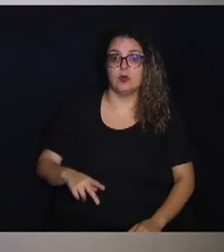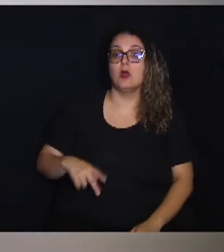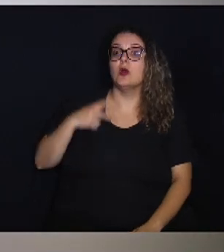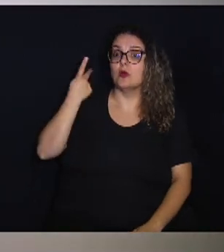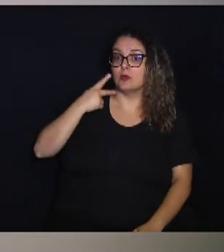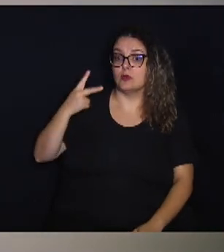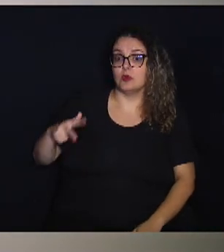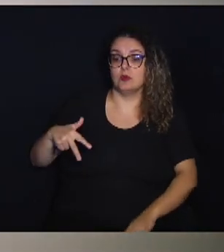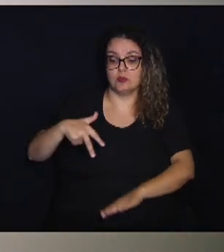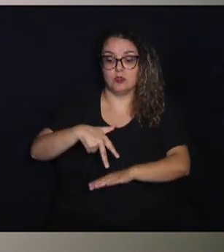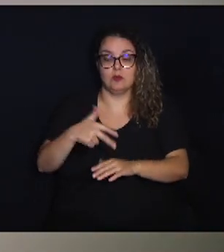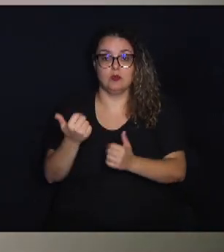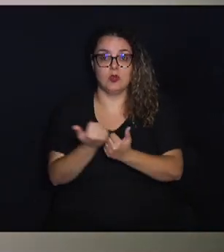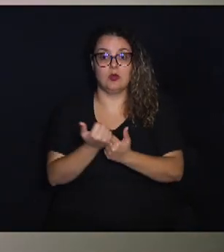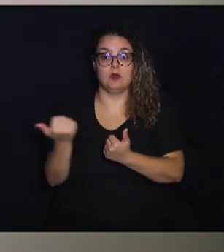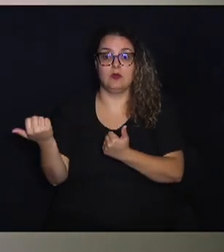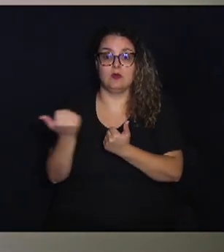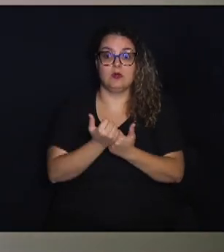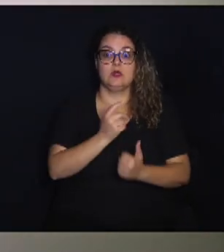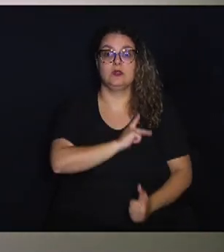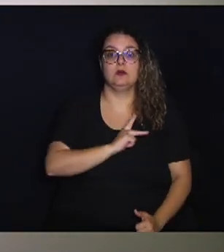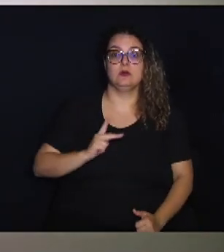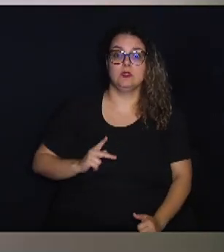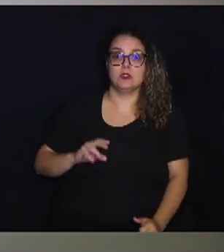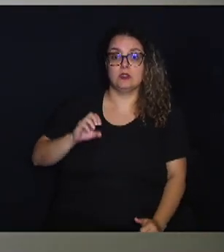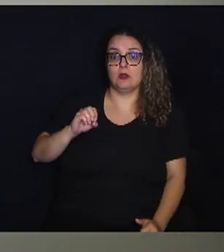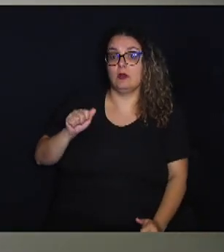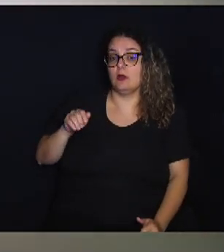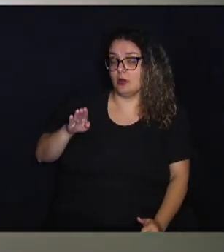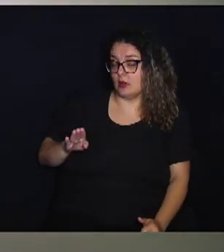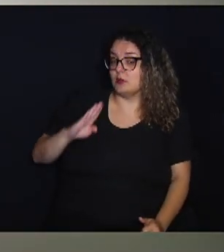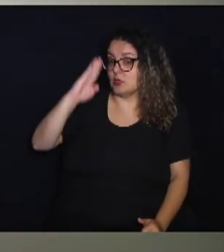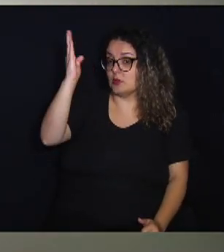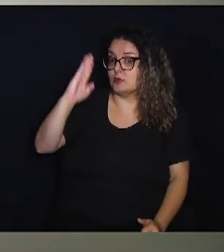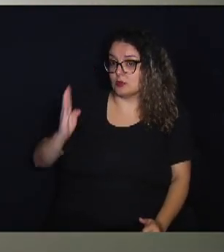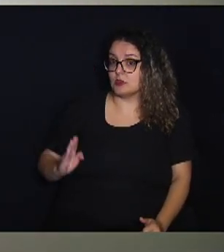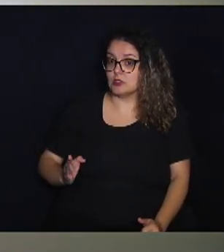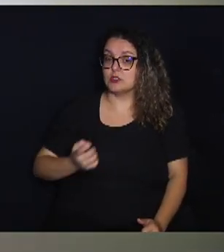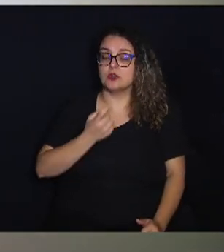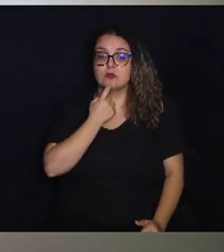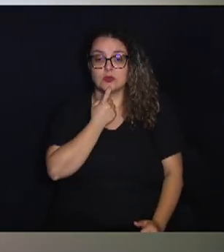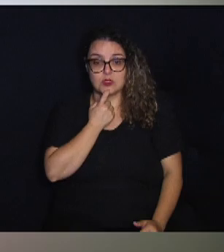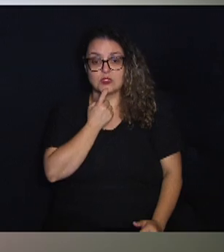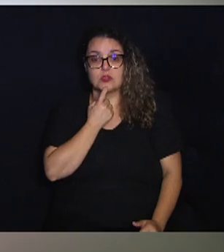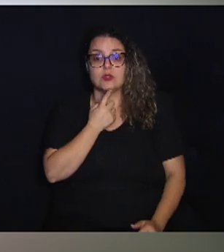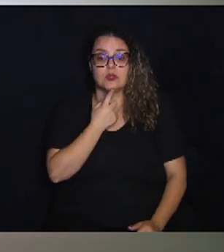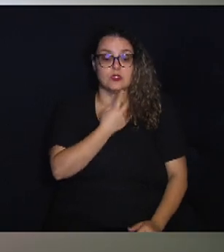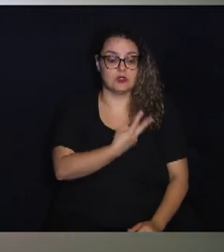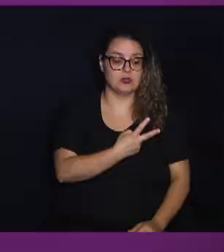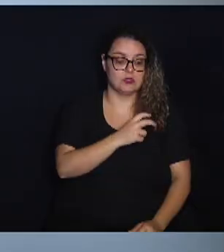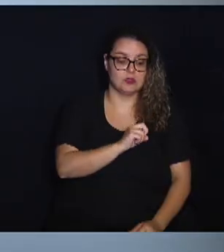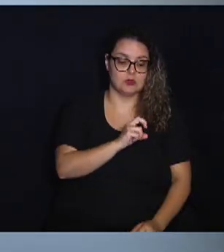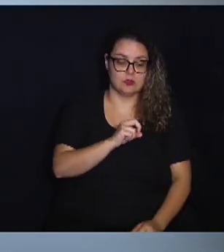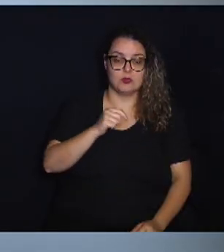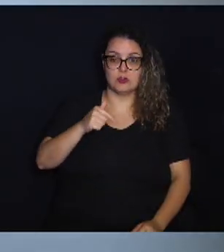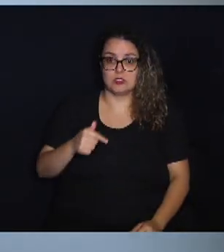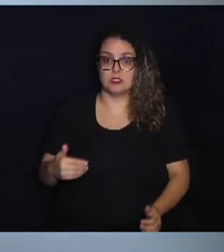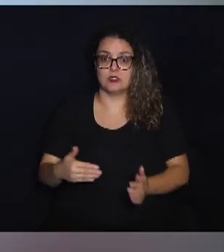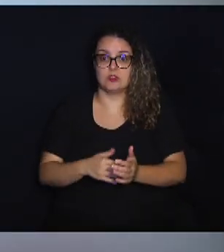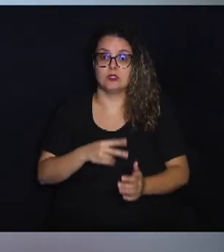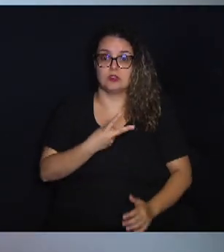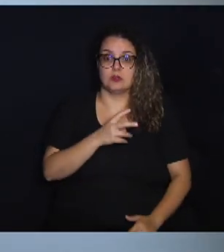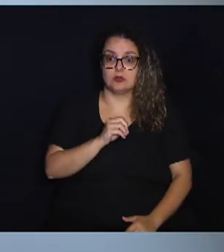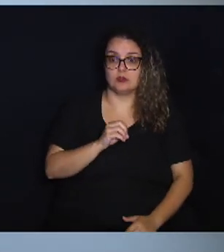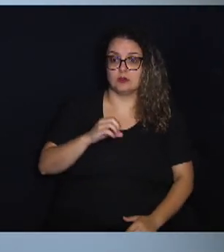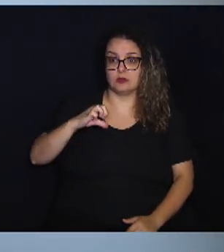ocupou o cargo de vice-presidente da Ordem dos Advogados do Brasil, OAB Campinas, entre 2007 e 2009,